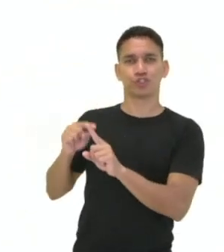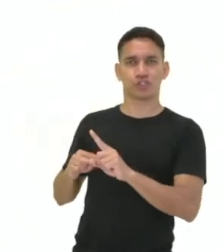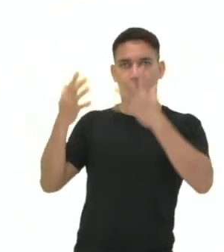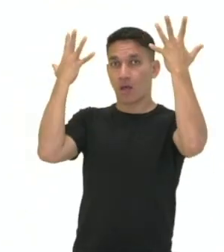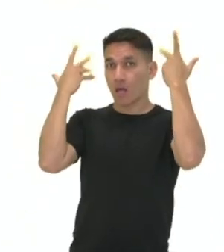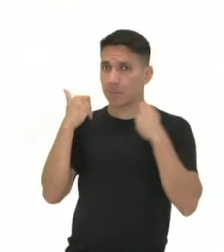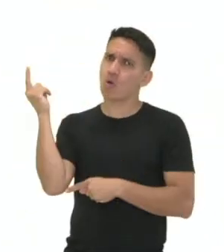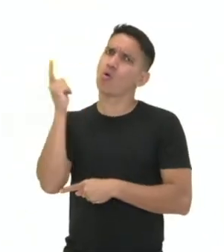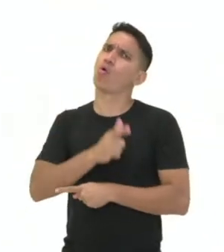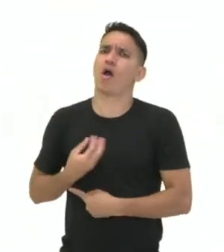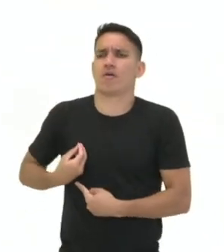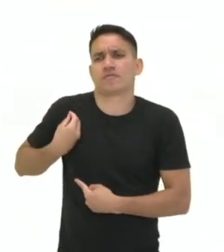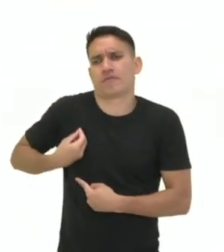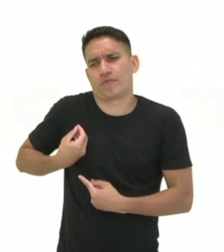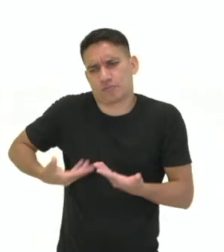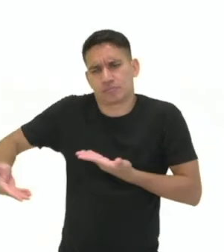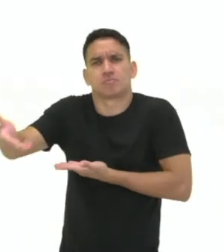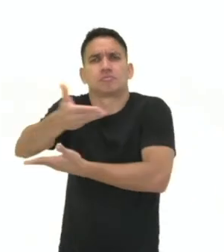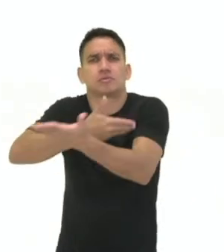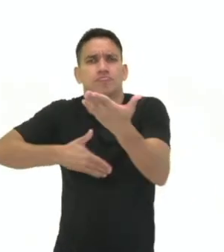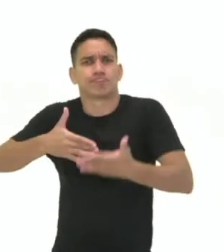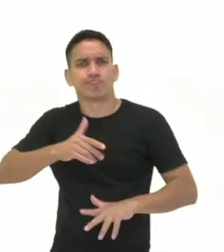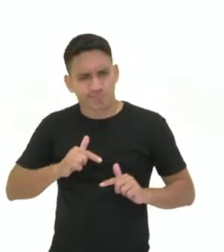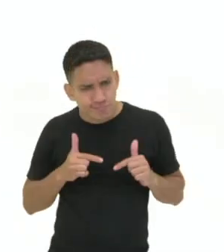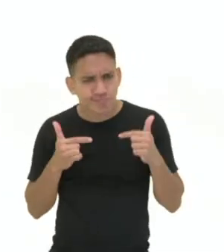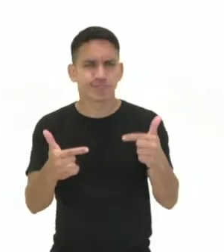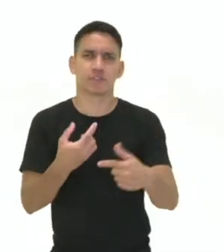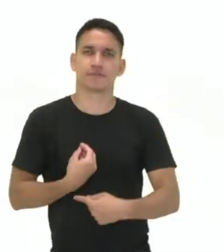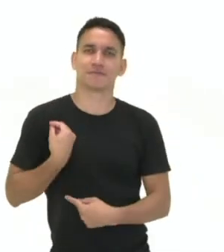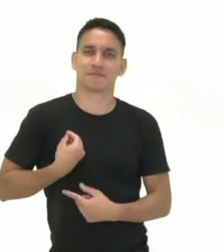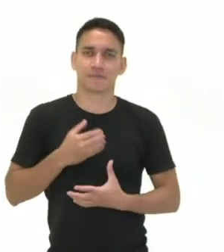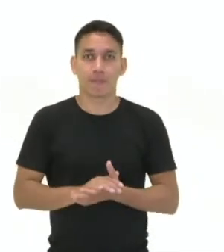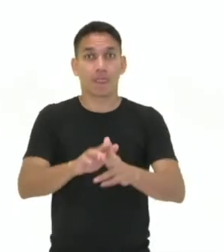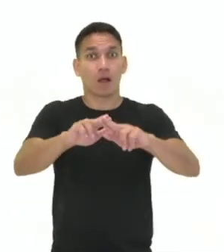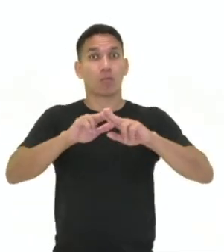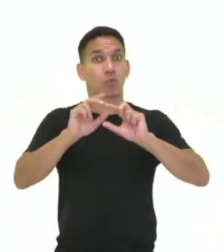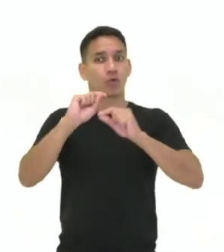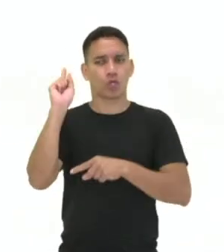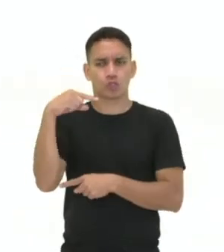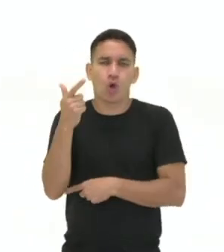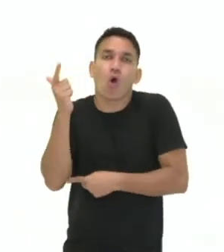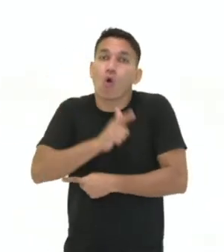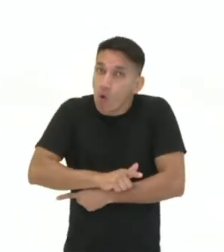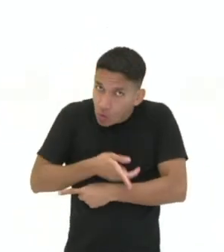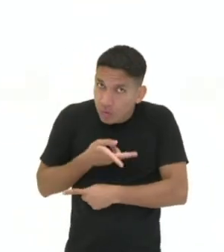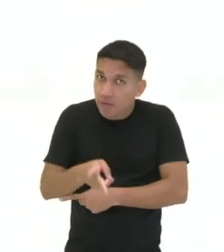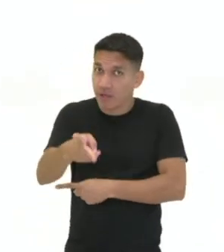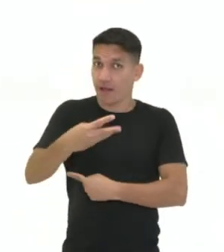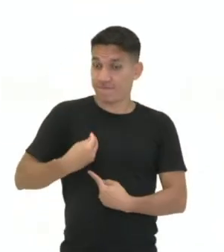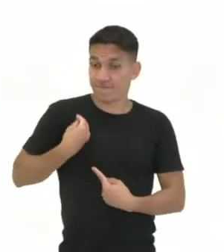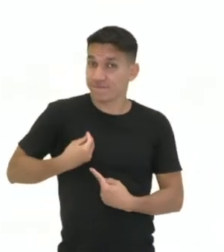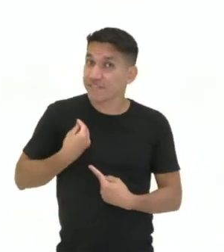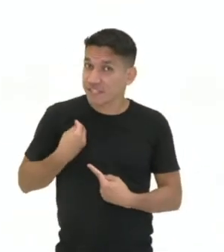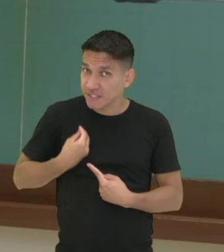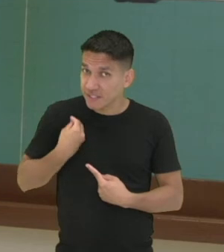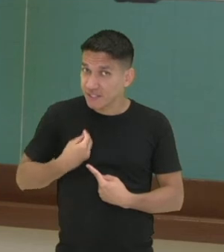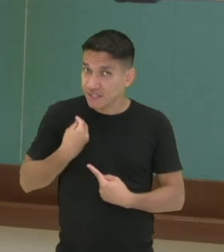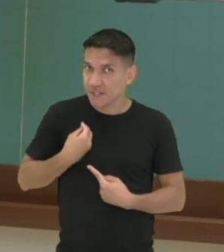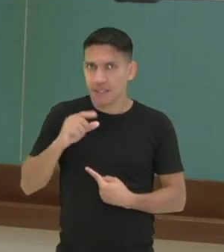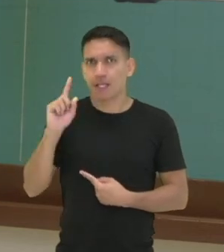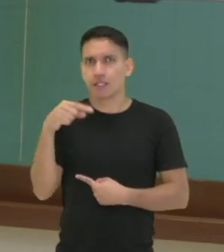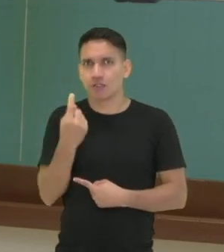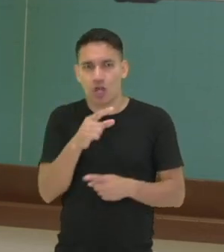a sobrevivência na luta pela vida. Então é necessário para que a gente consiga continuar existindo, né, para que a